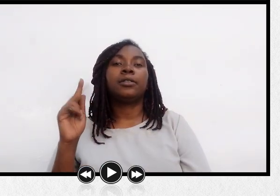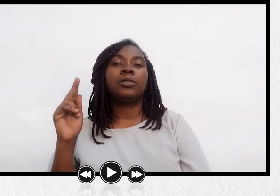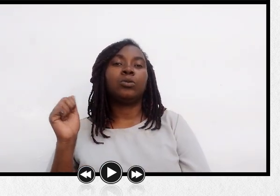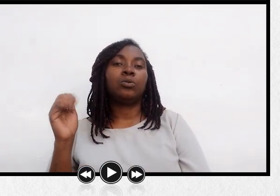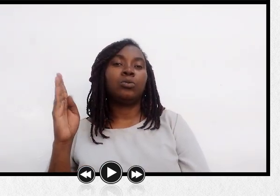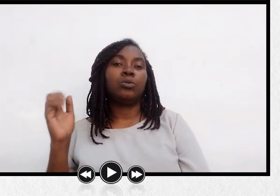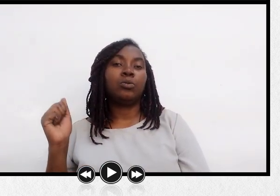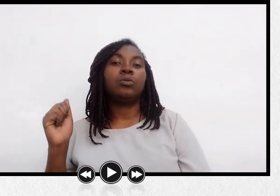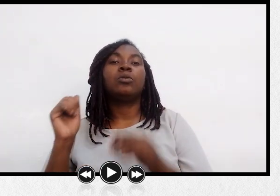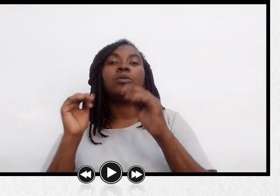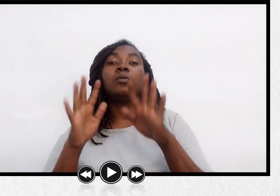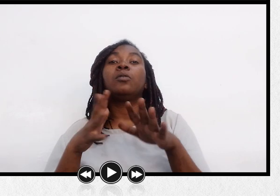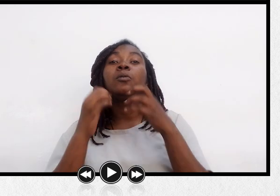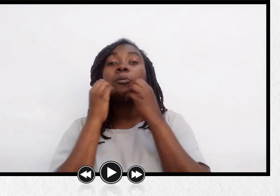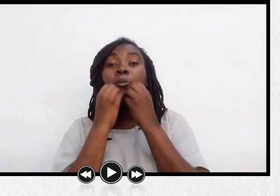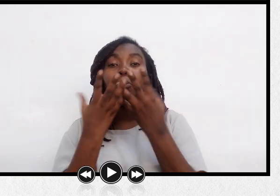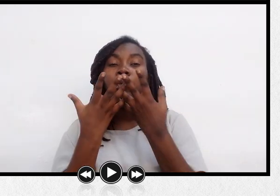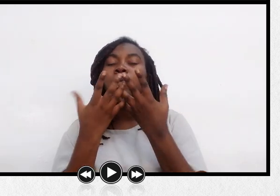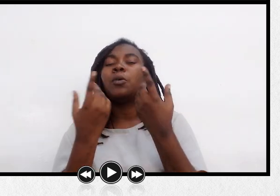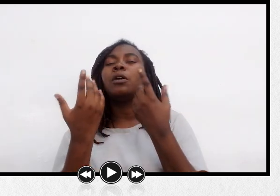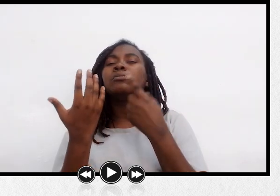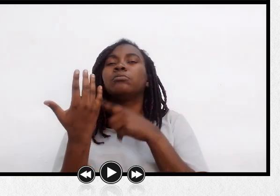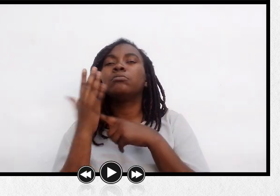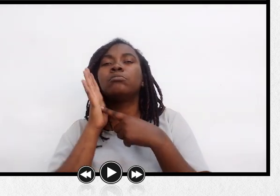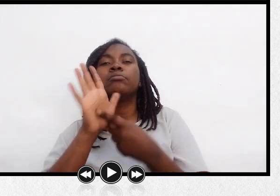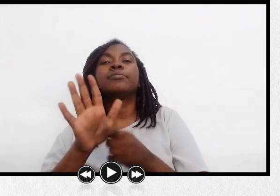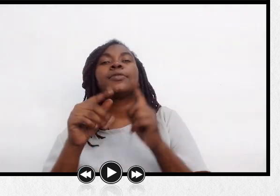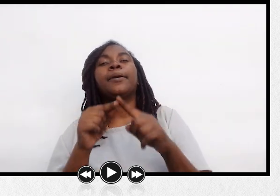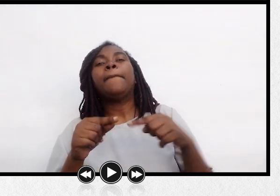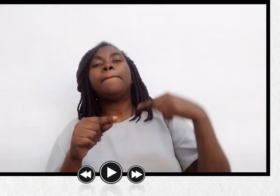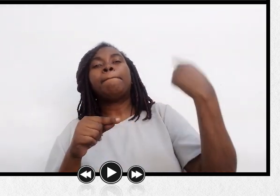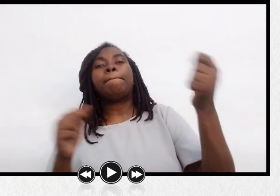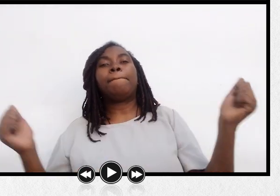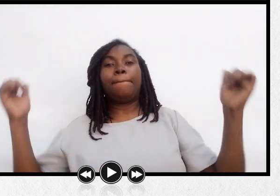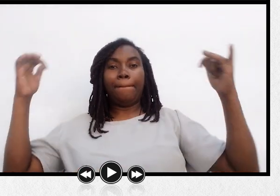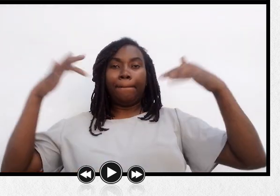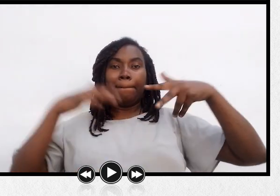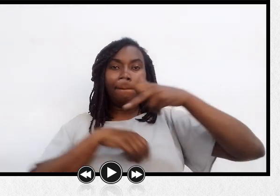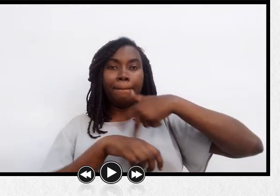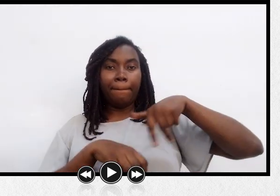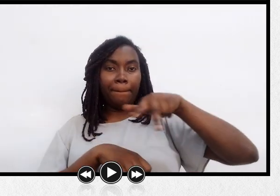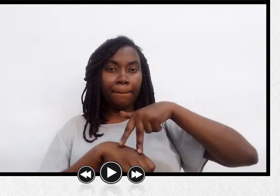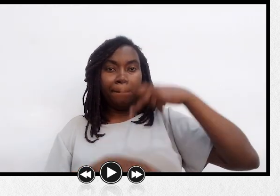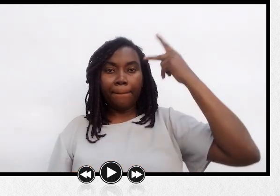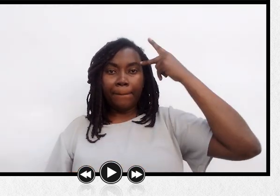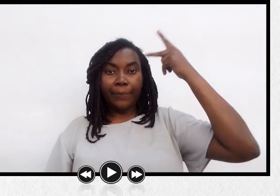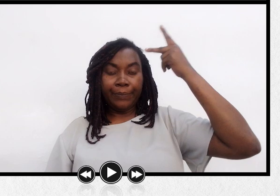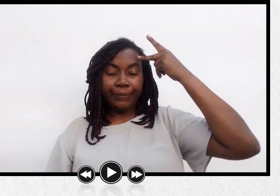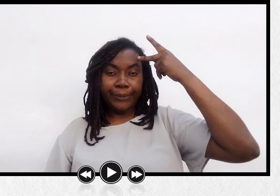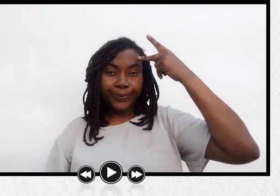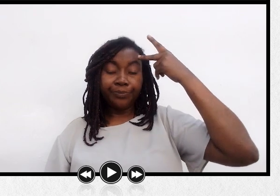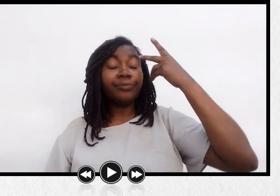oportunidade, sabe? Mas é uma boa indicação de no próximo Fórum Paulista nós levantarmos a questão